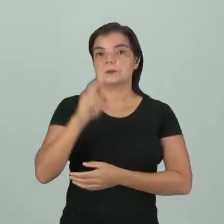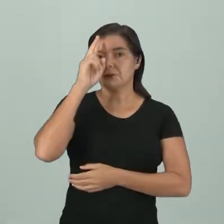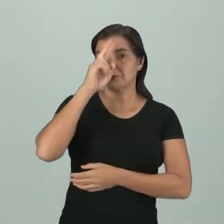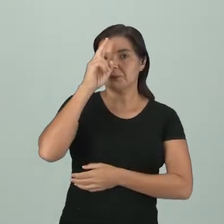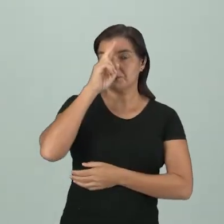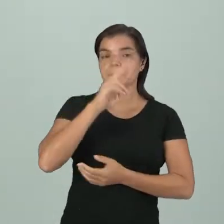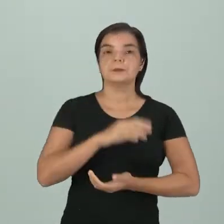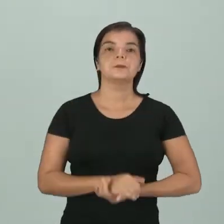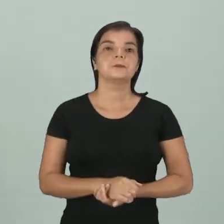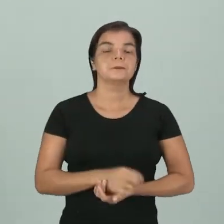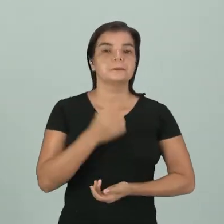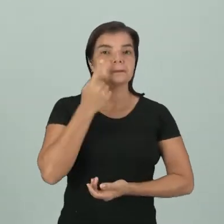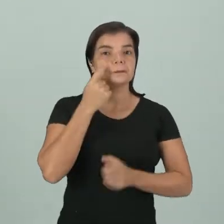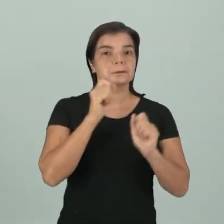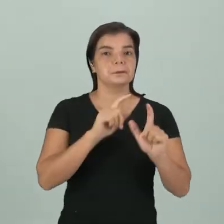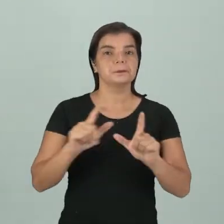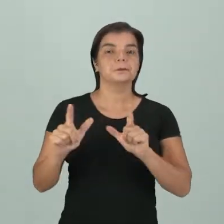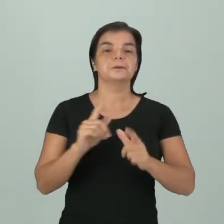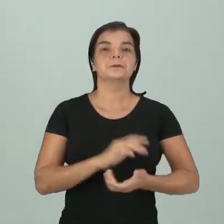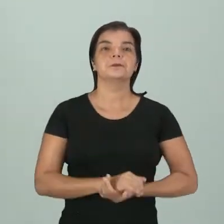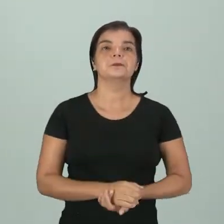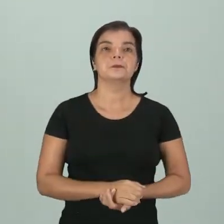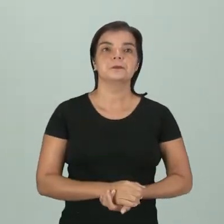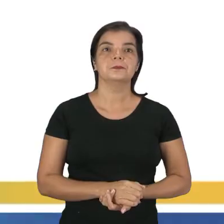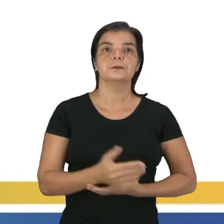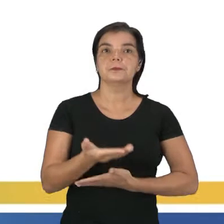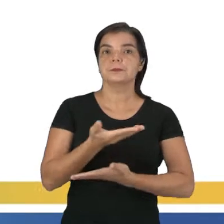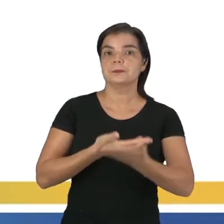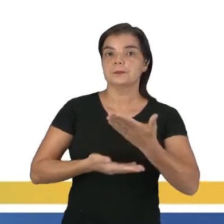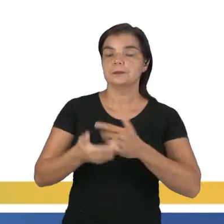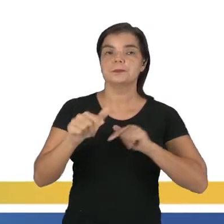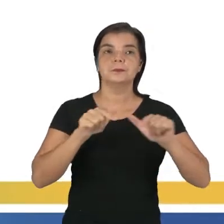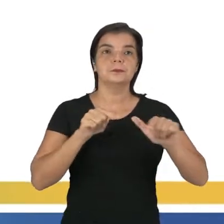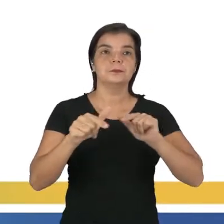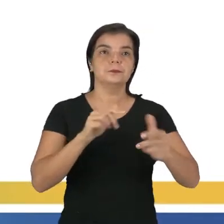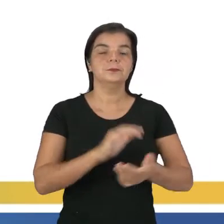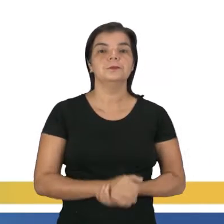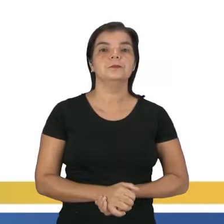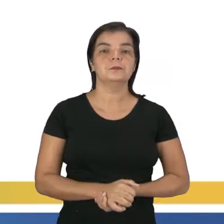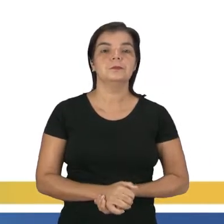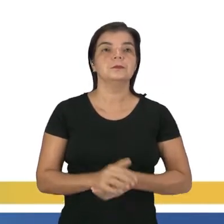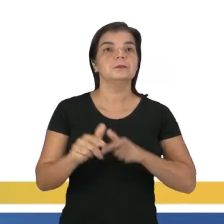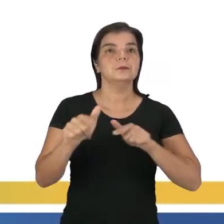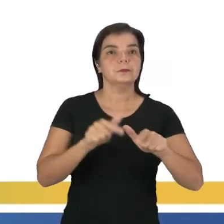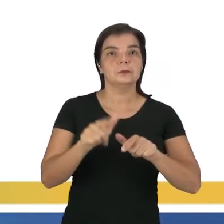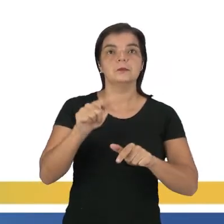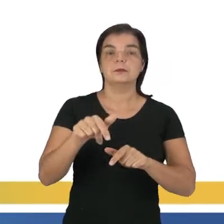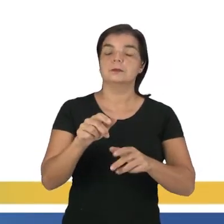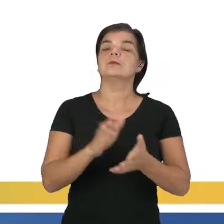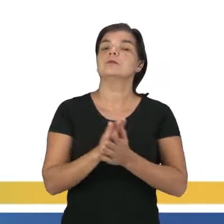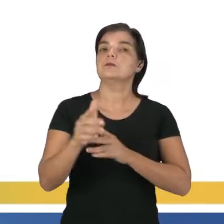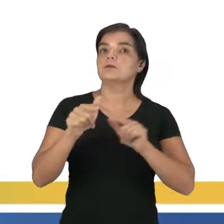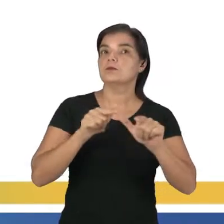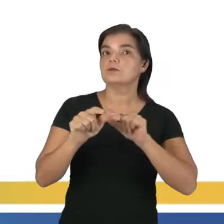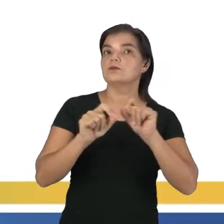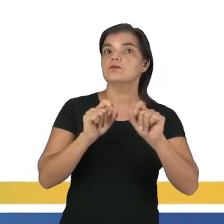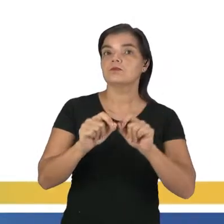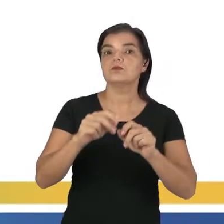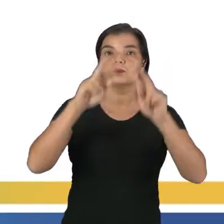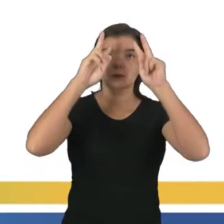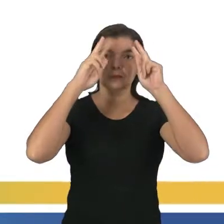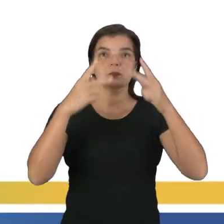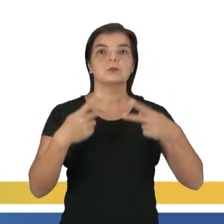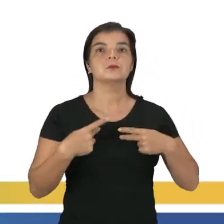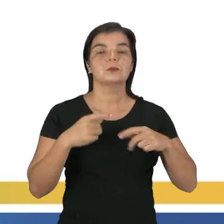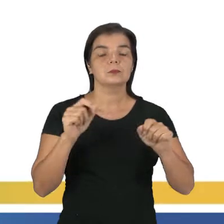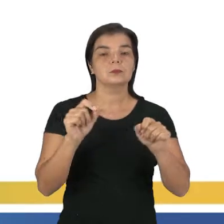história, certo? Então vamos lá, observem aí. Relações de trabalho. O trabalho é a atividade por meio do